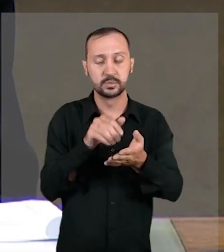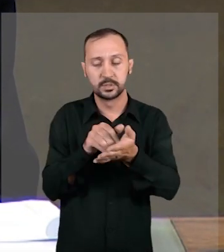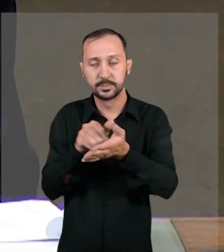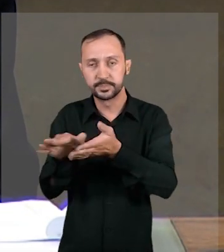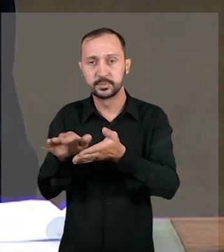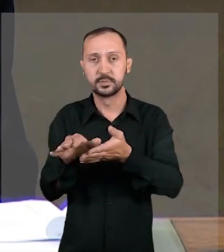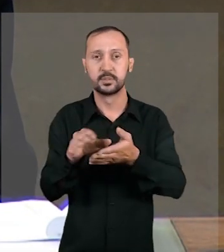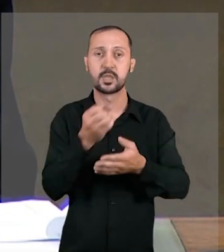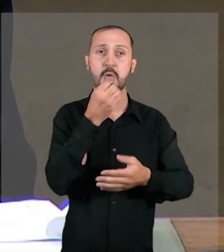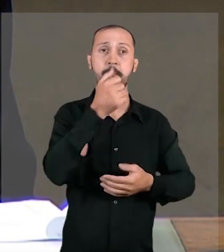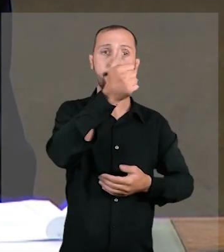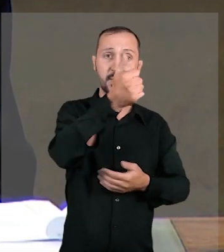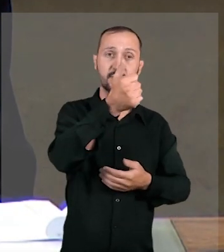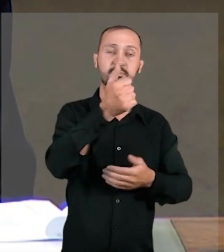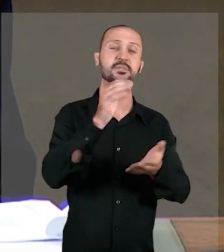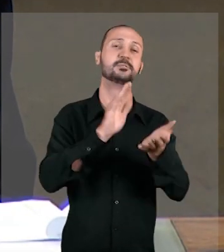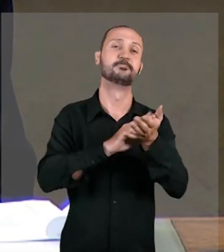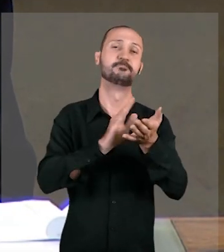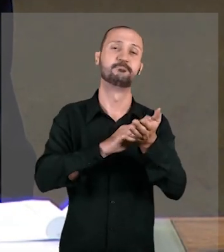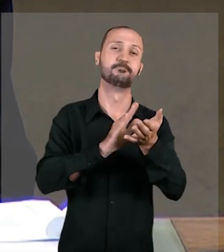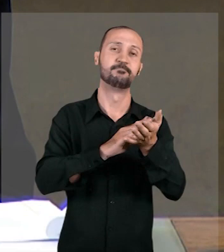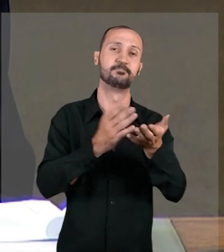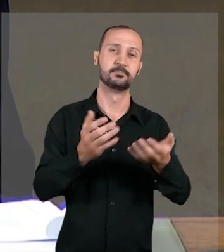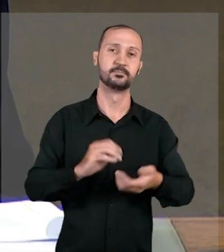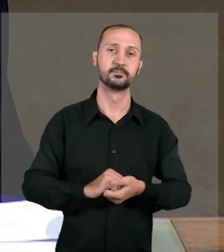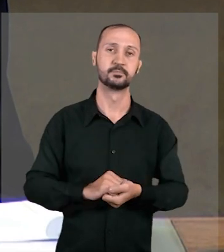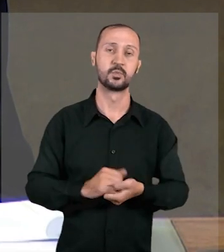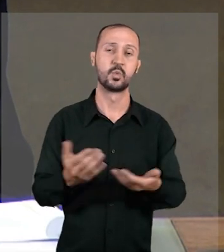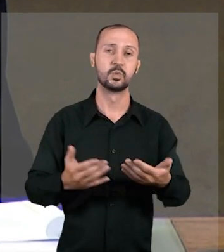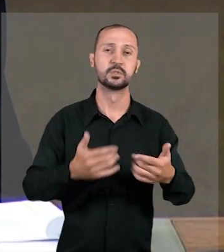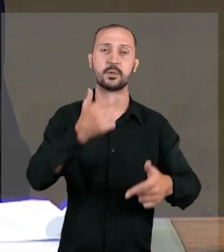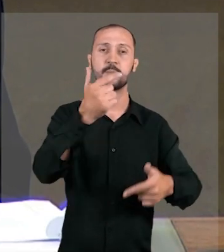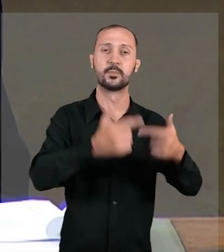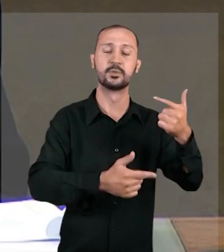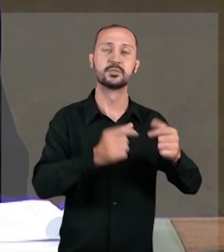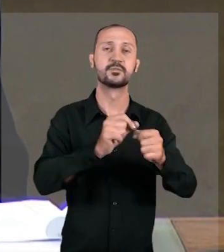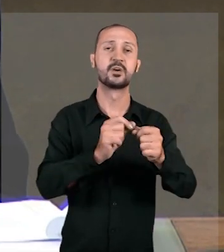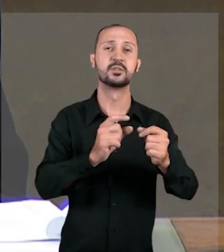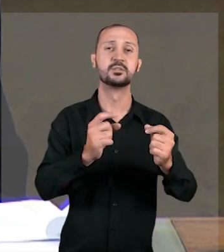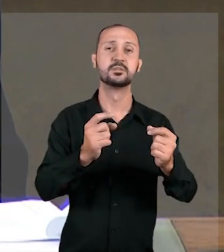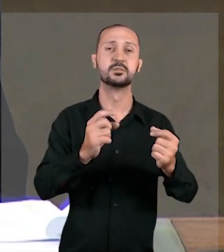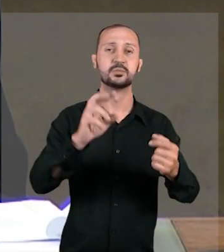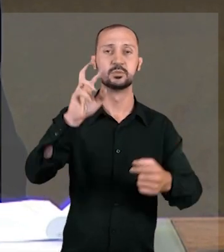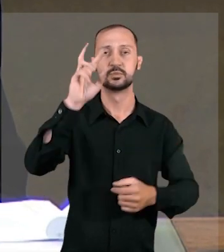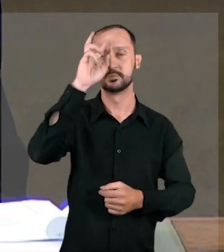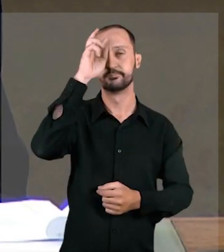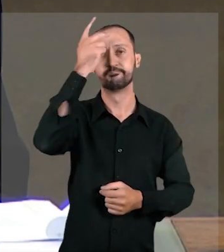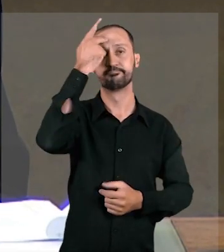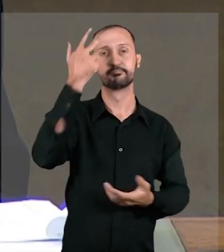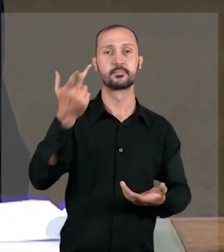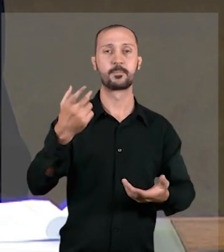e potencialize o bem. O sistema político brasileiro faz exatamente o contrário.